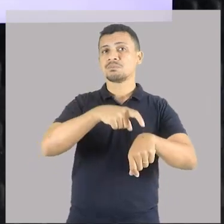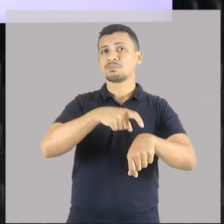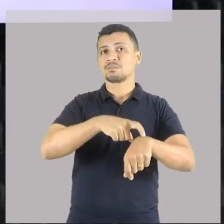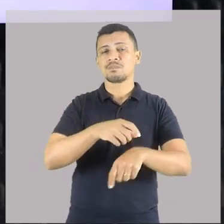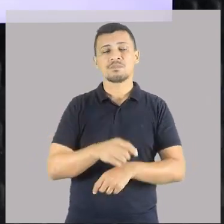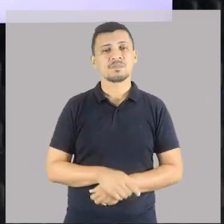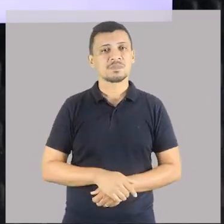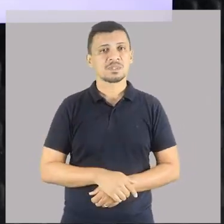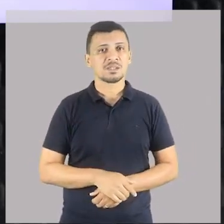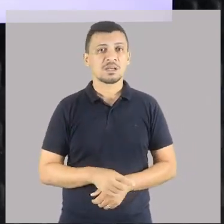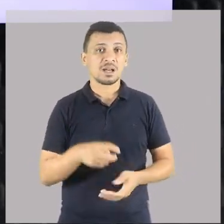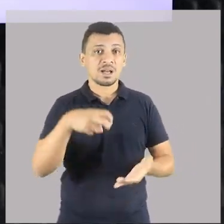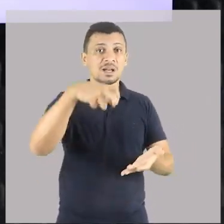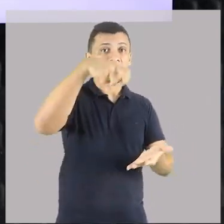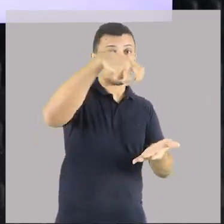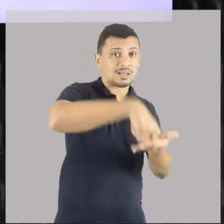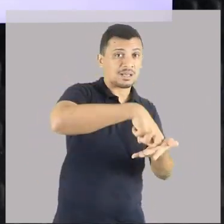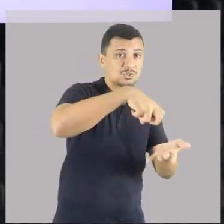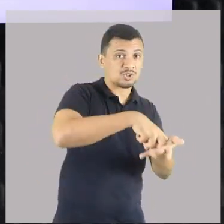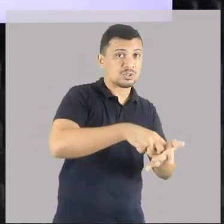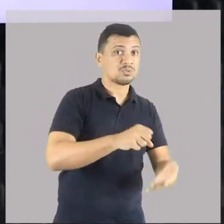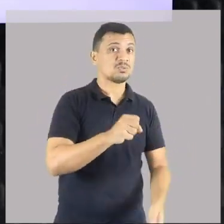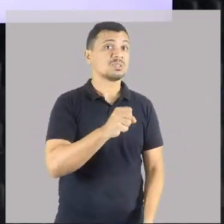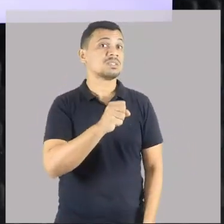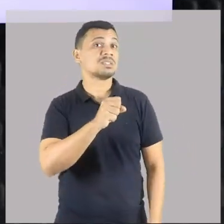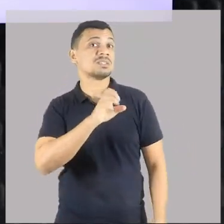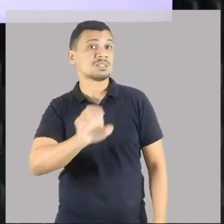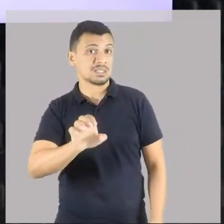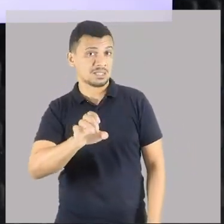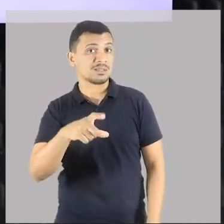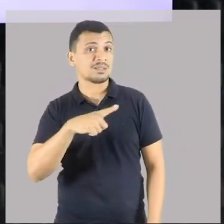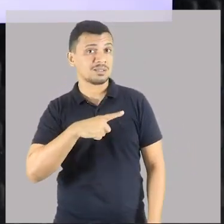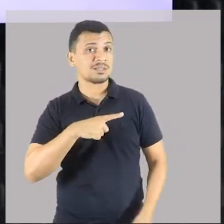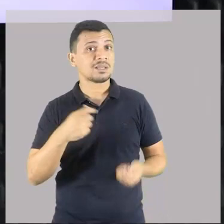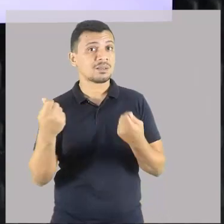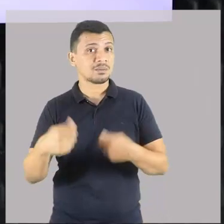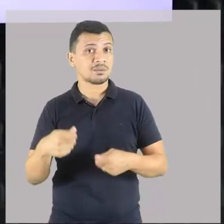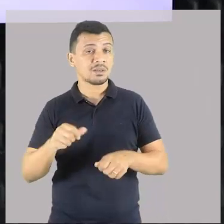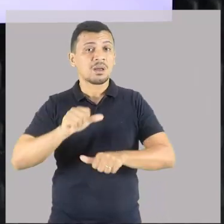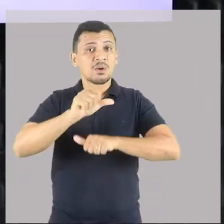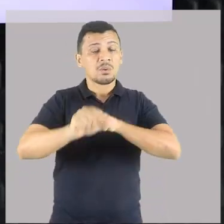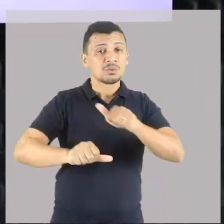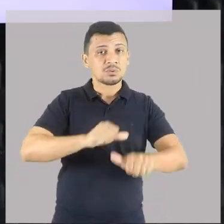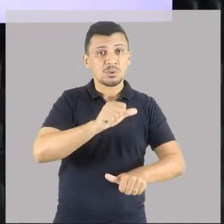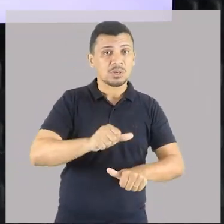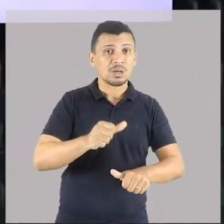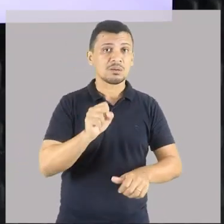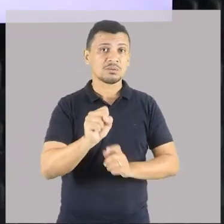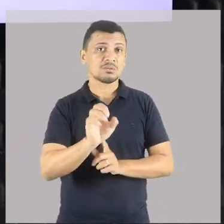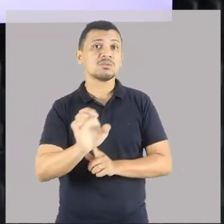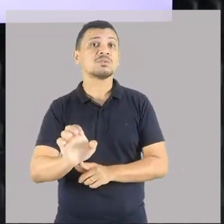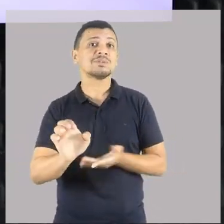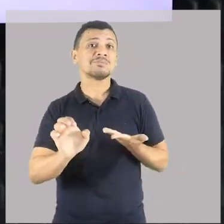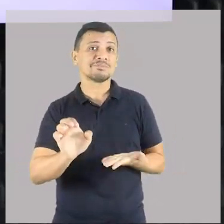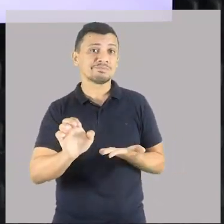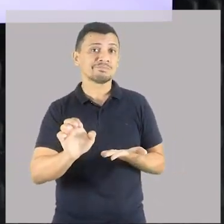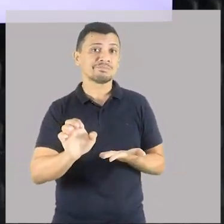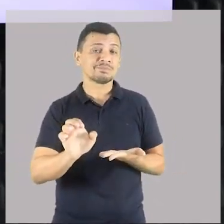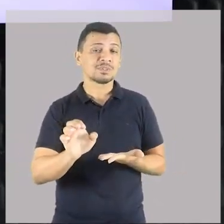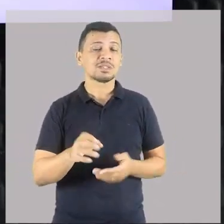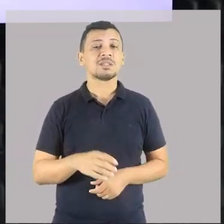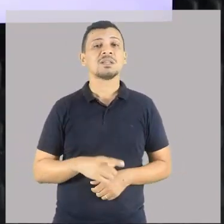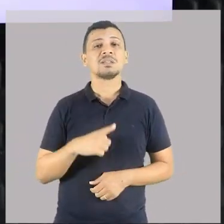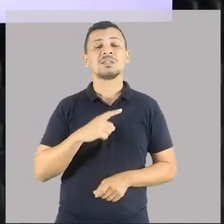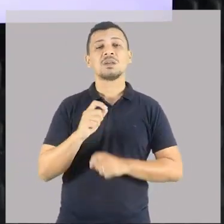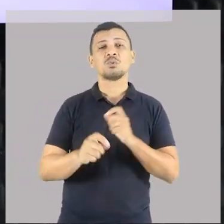ele dissesse, castigo se houver precisão, se eu mudasse o quando pelo se houver precisão, aí eu teria o valor